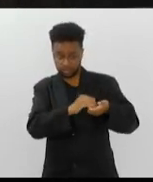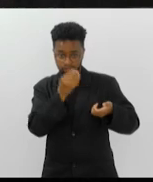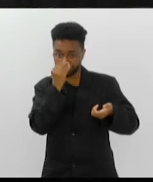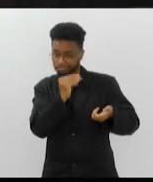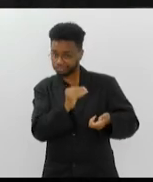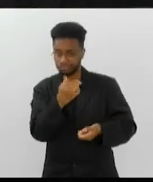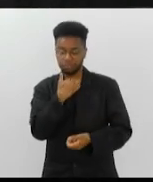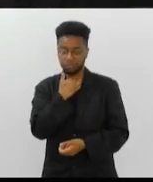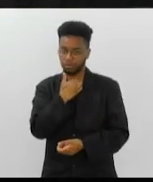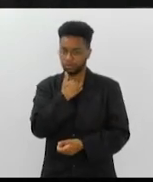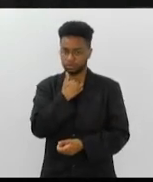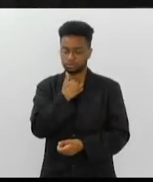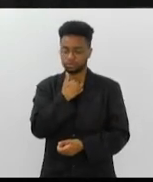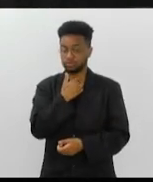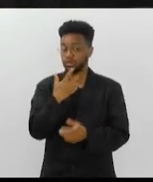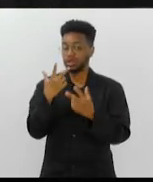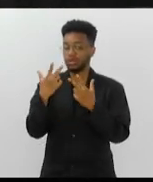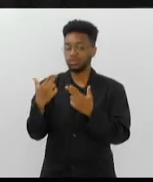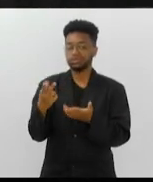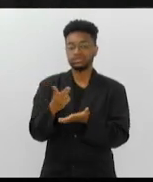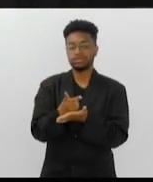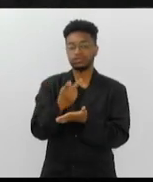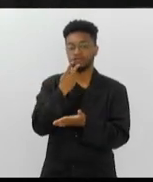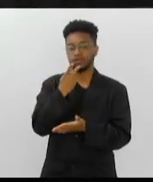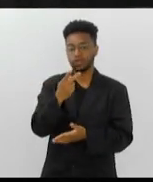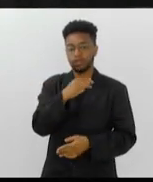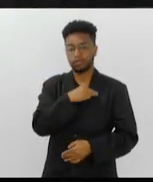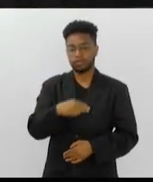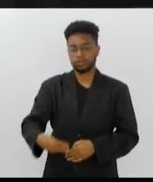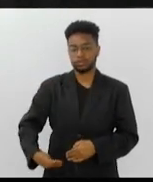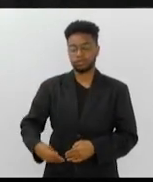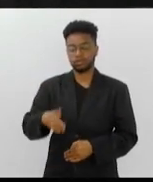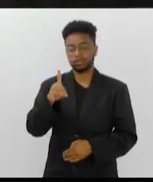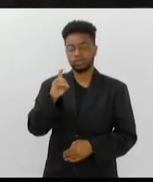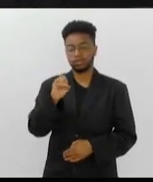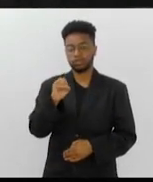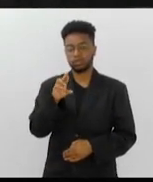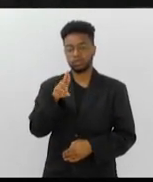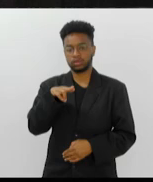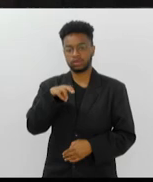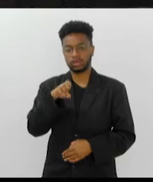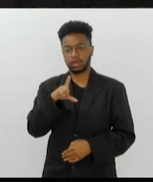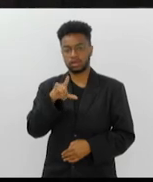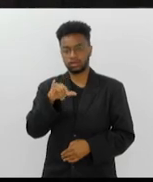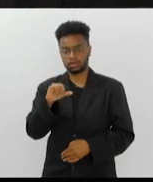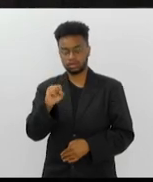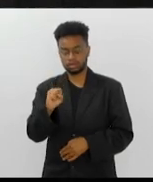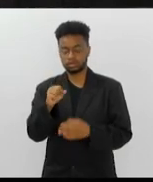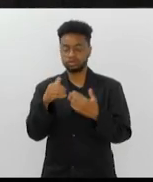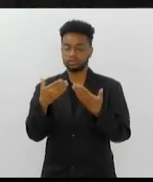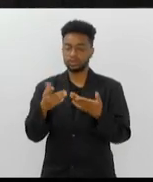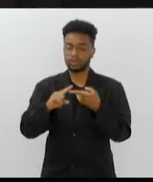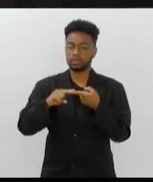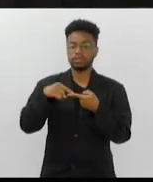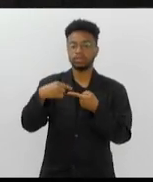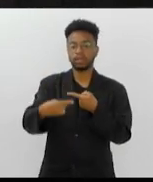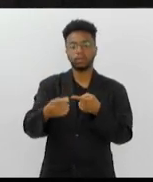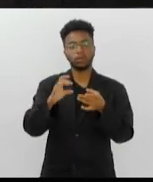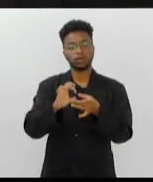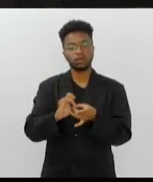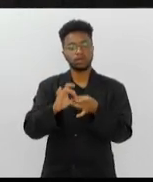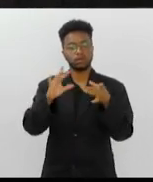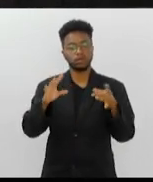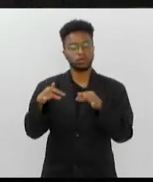dizia efetivamente também o ministro Dornelles. E aí liberou todo o pessoal